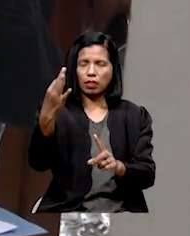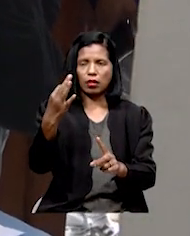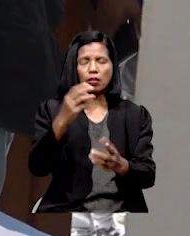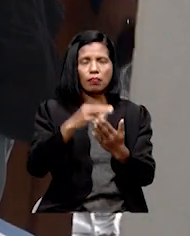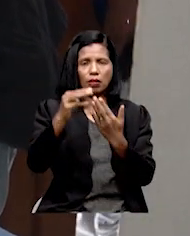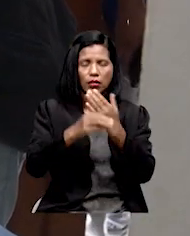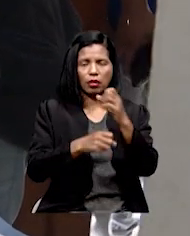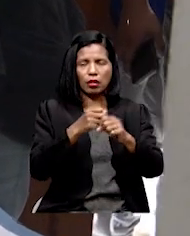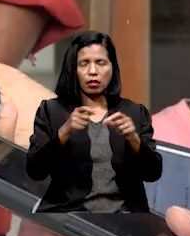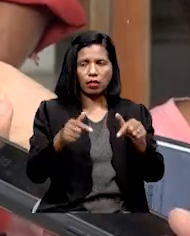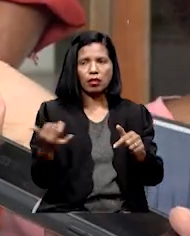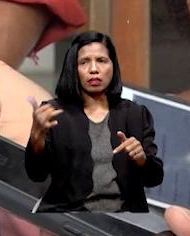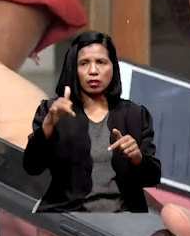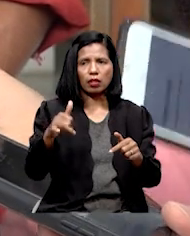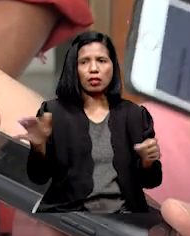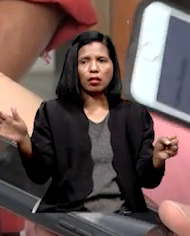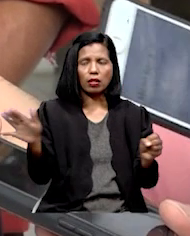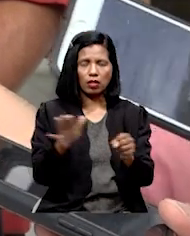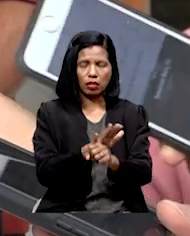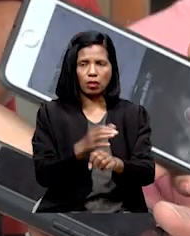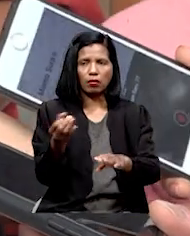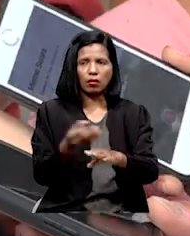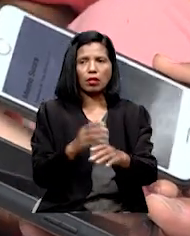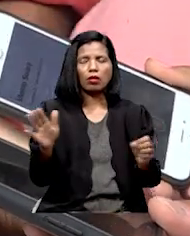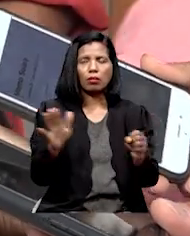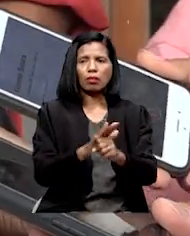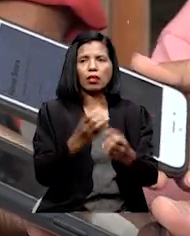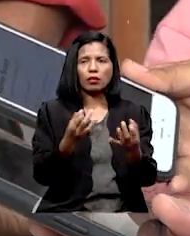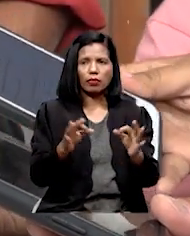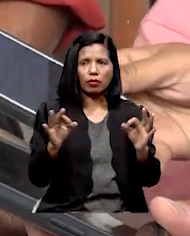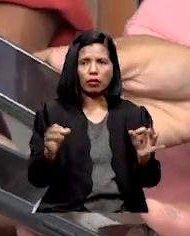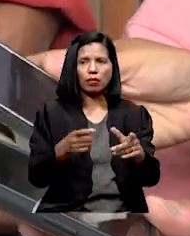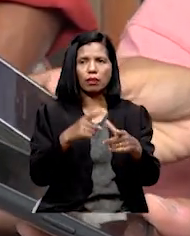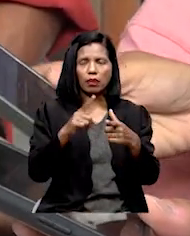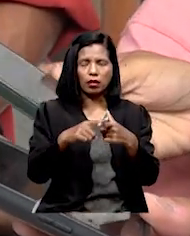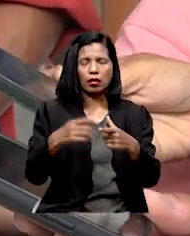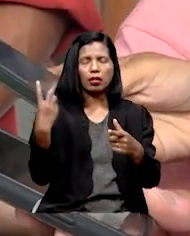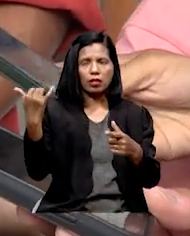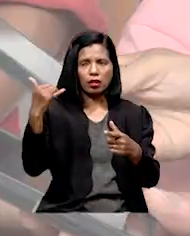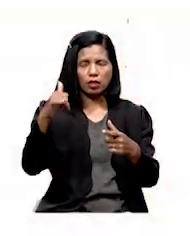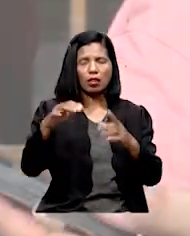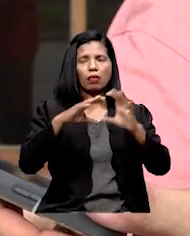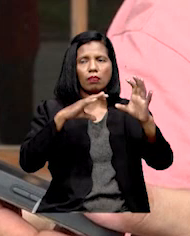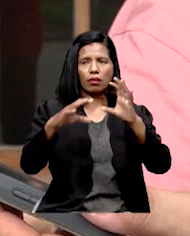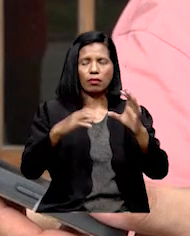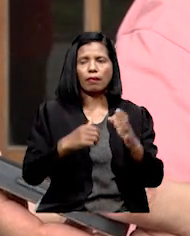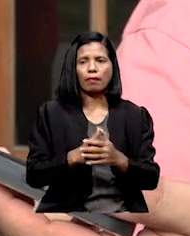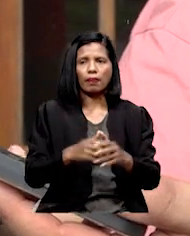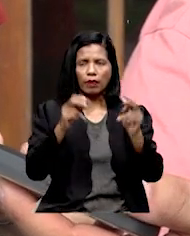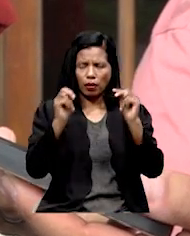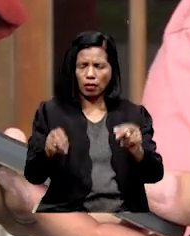documentos completo na depois de contacto no de ohin atete completo tian. Tem que